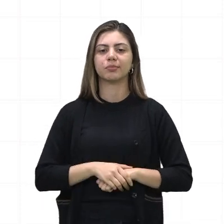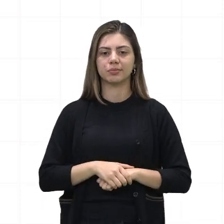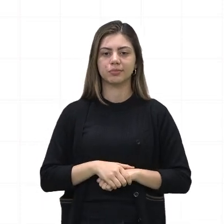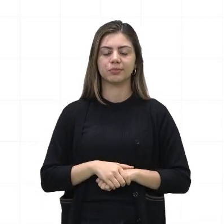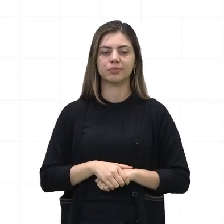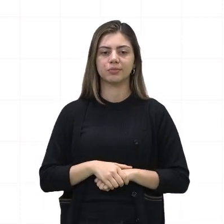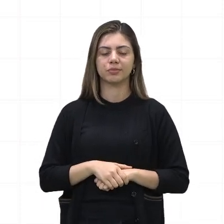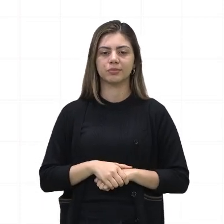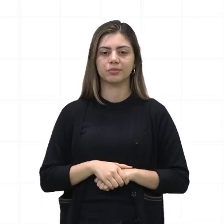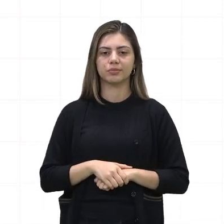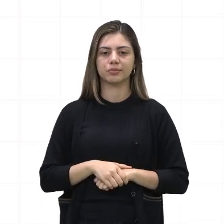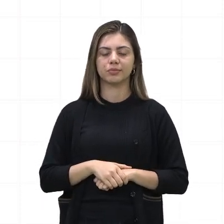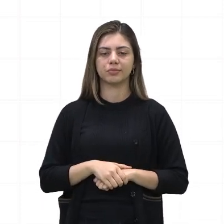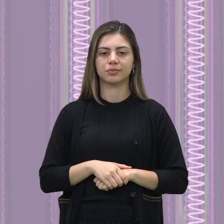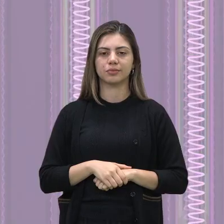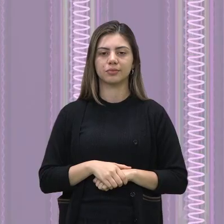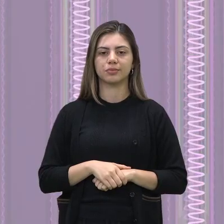princípio